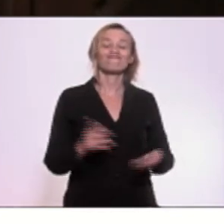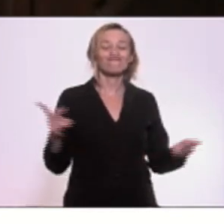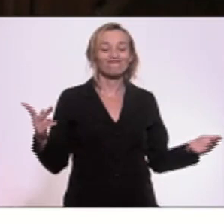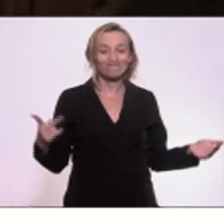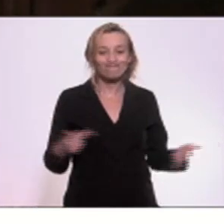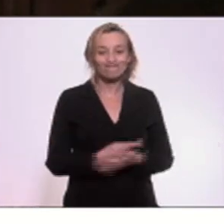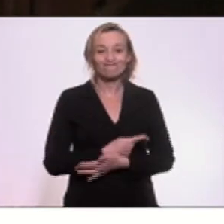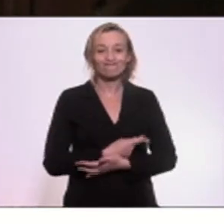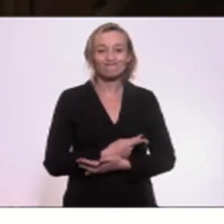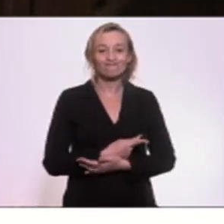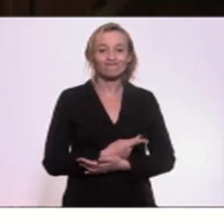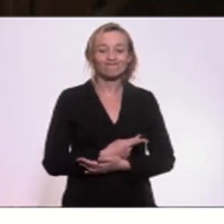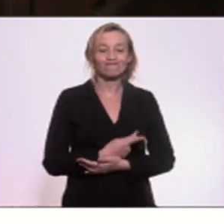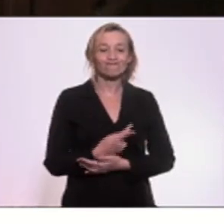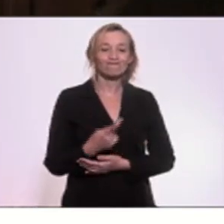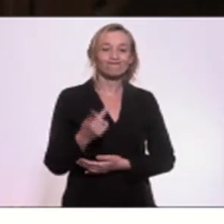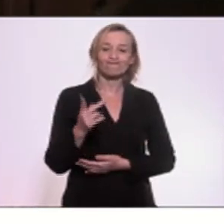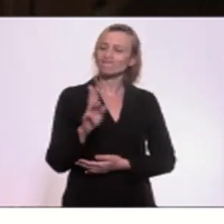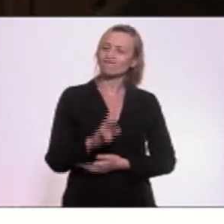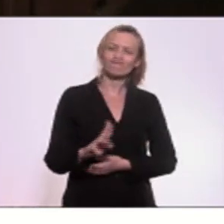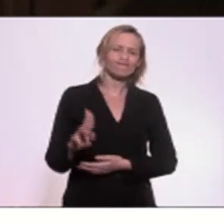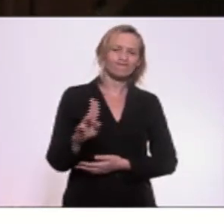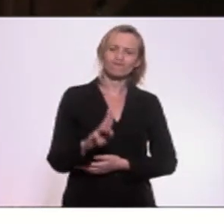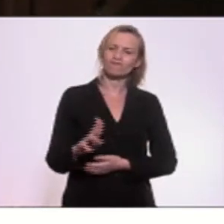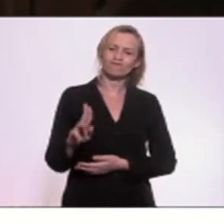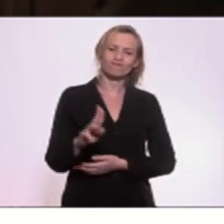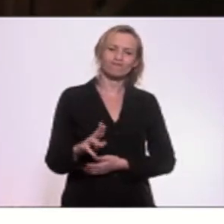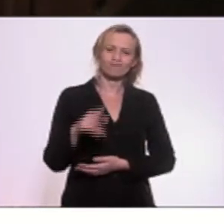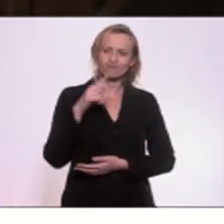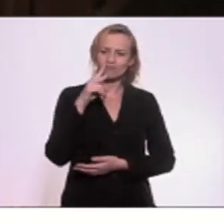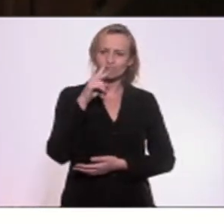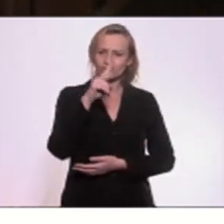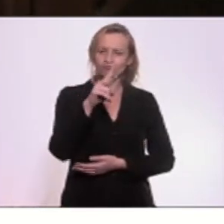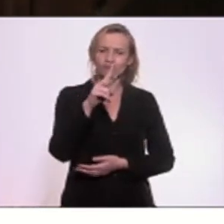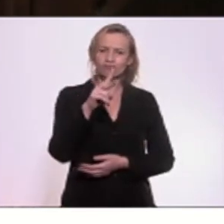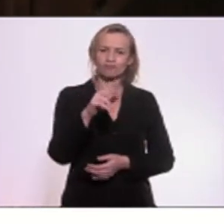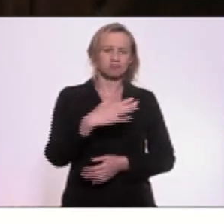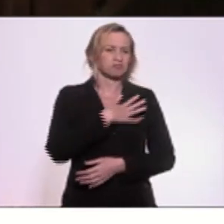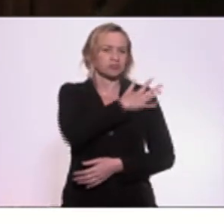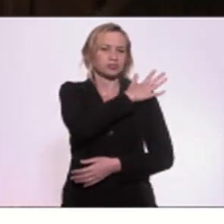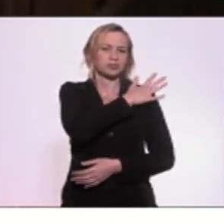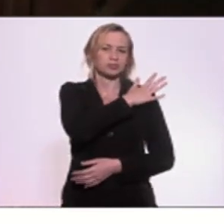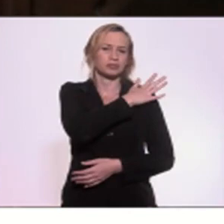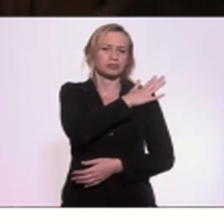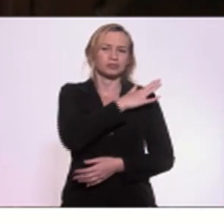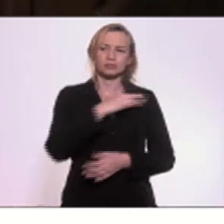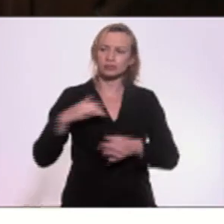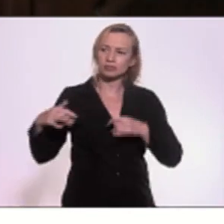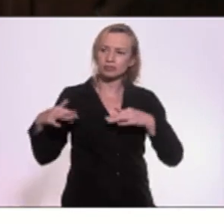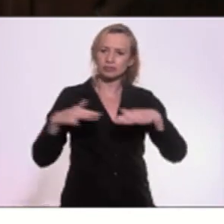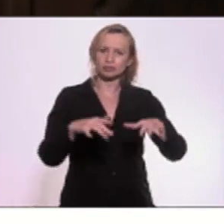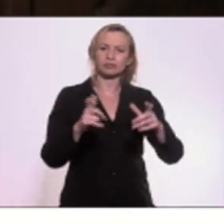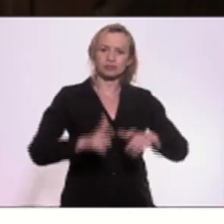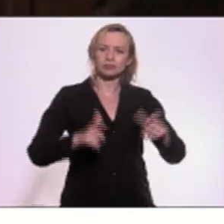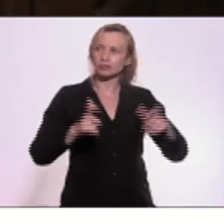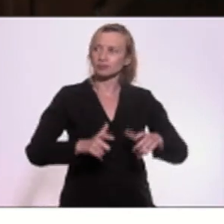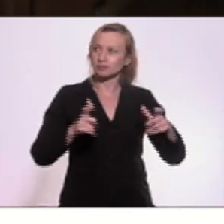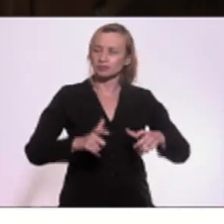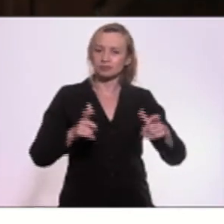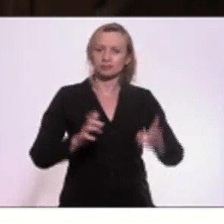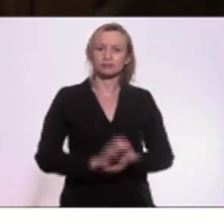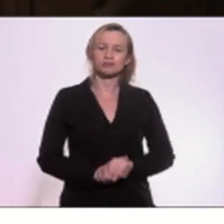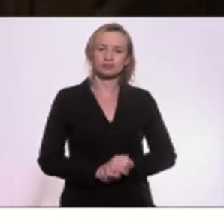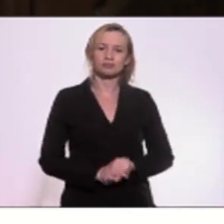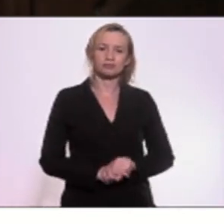acontecendo sem uso das forças militares ocupando os espaços e sem esses espaços